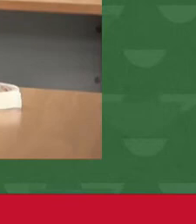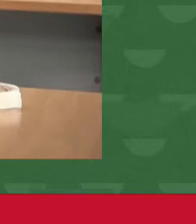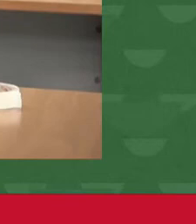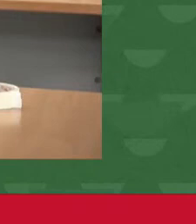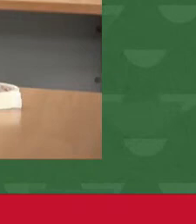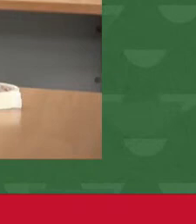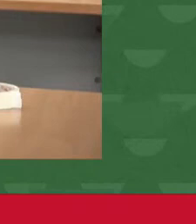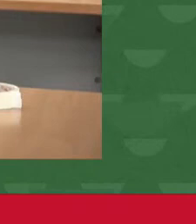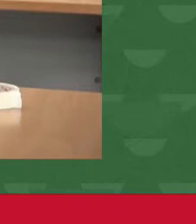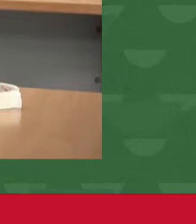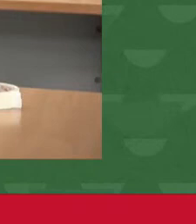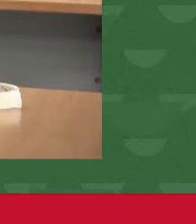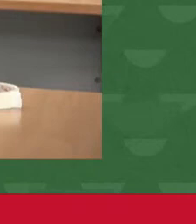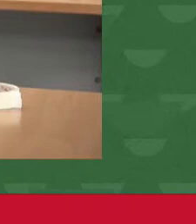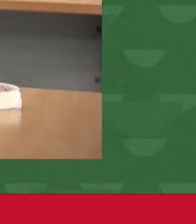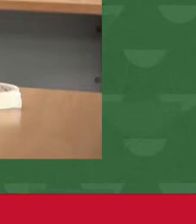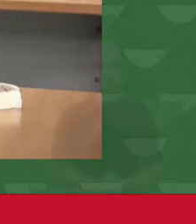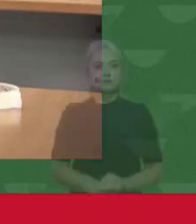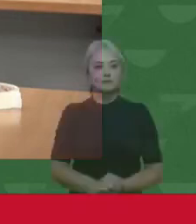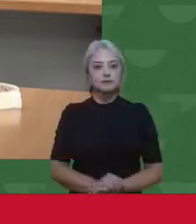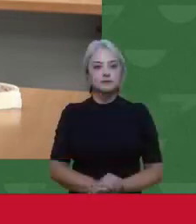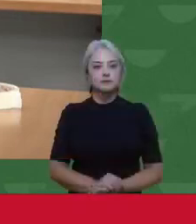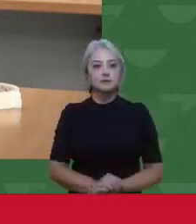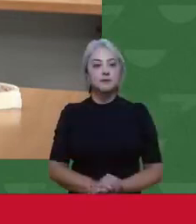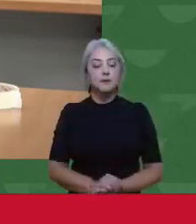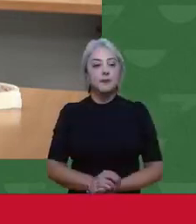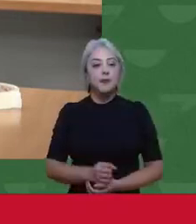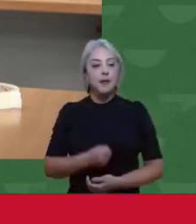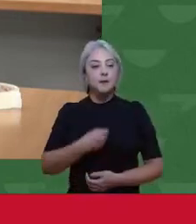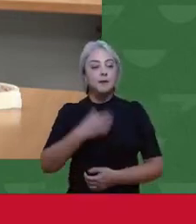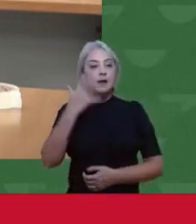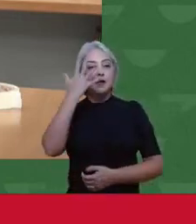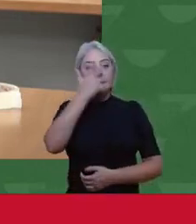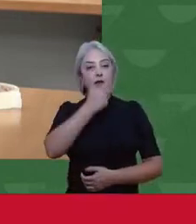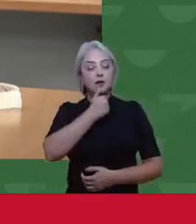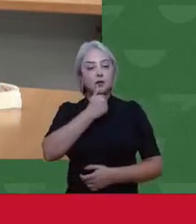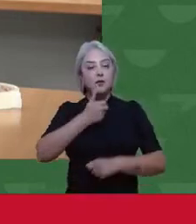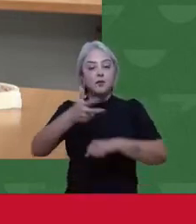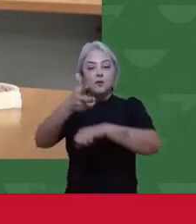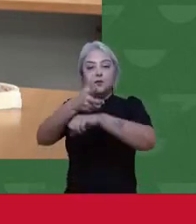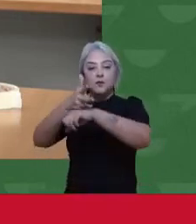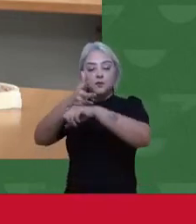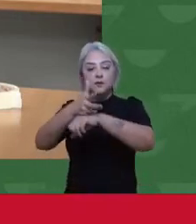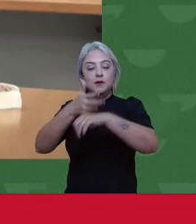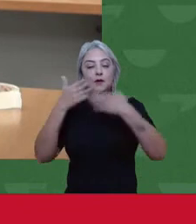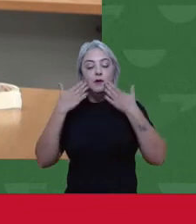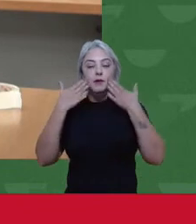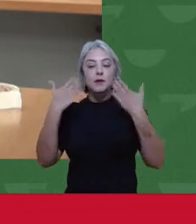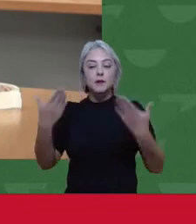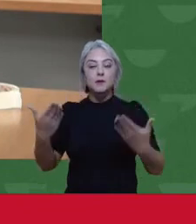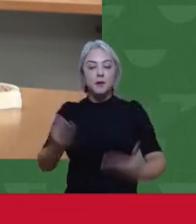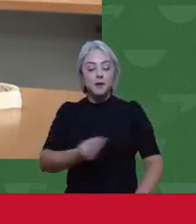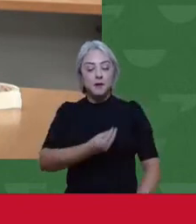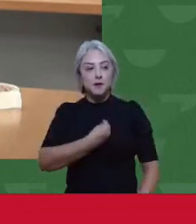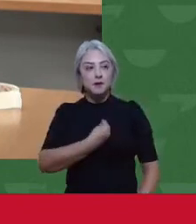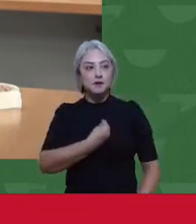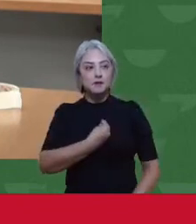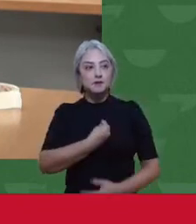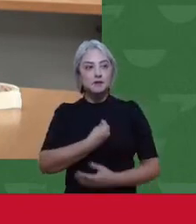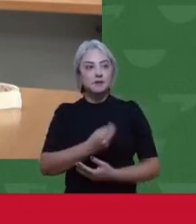LGBTQIA+. E eu quero começar com belas imagens e nós vamos passar logo um vídeo que mostra essa vida